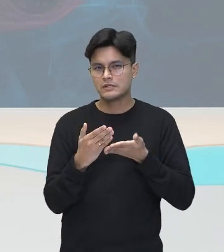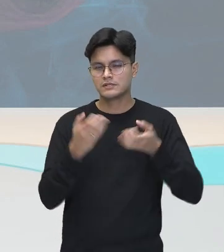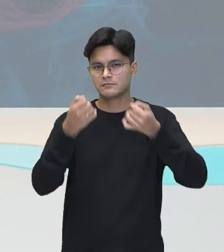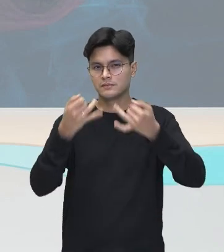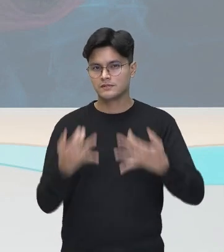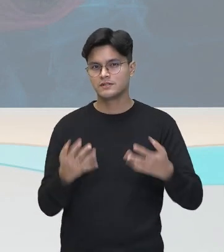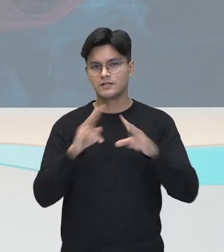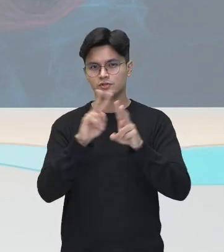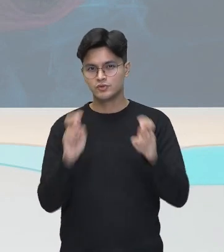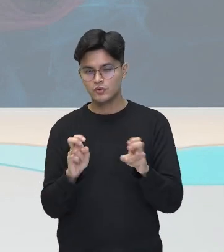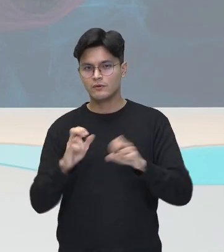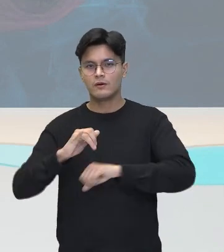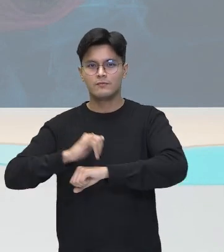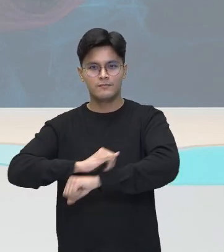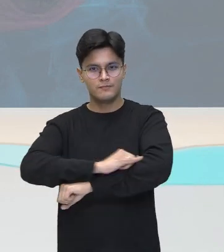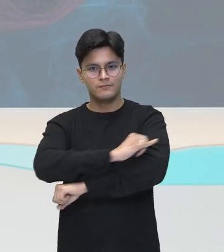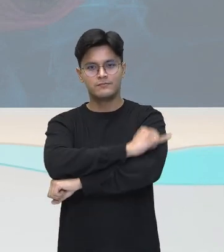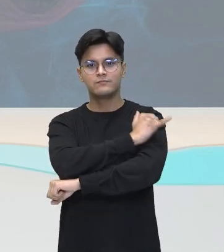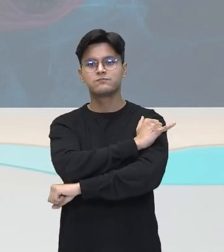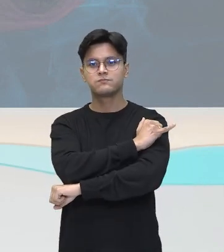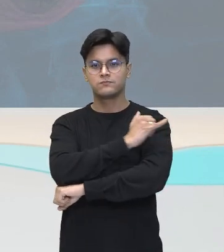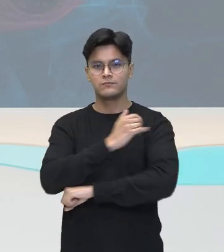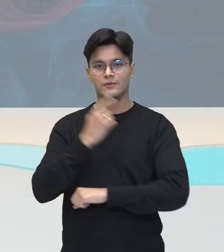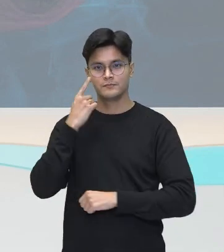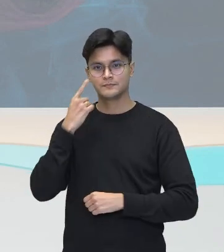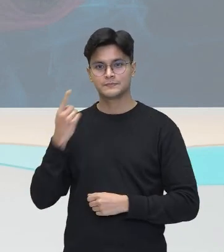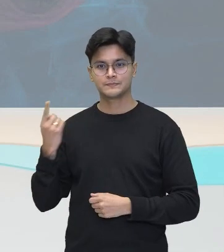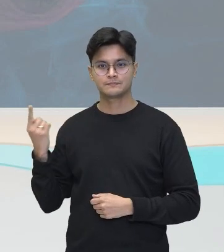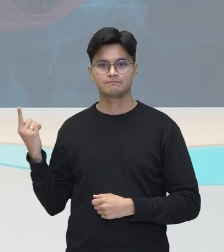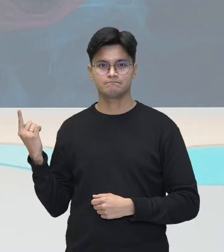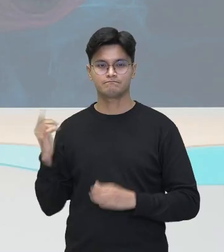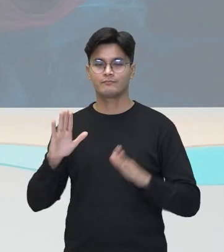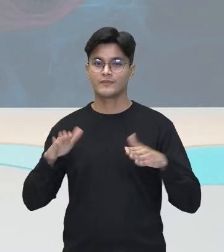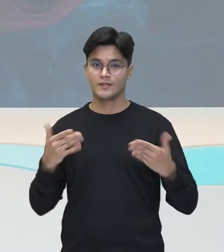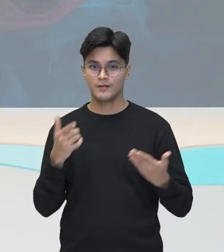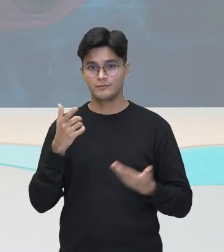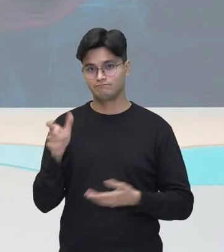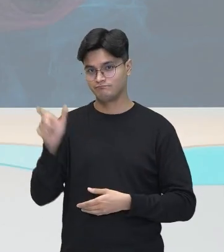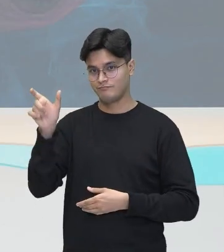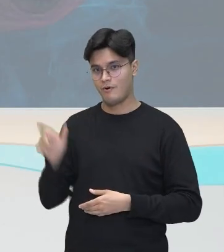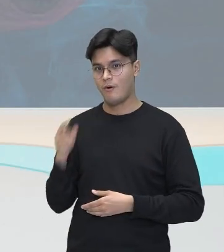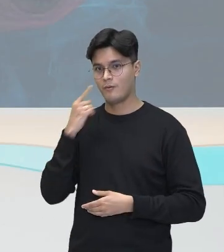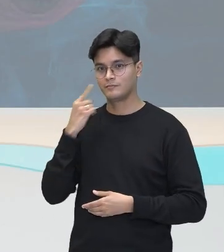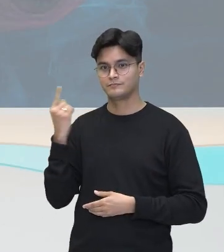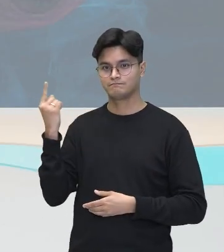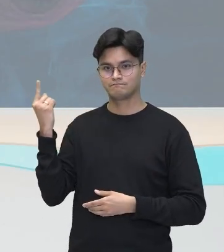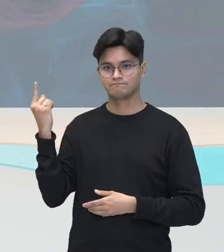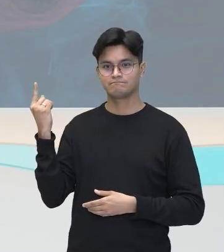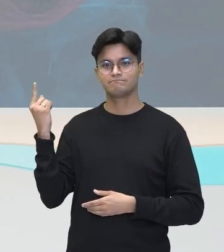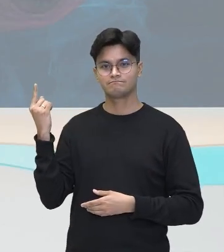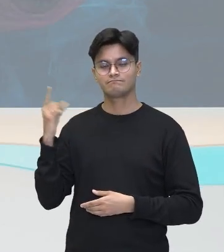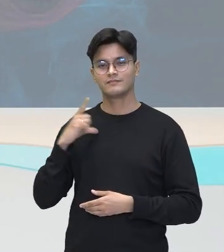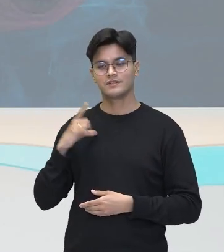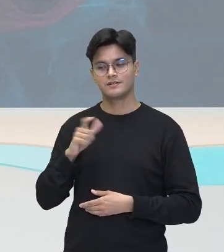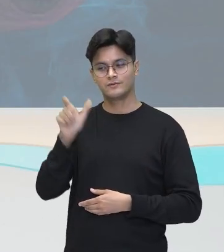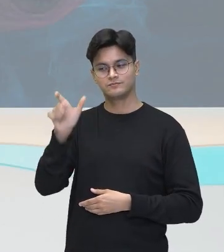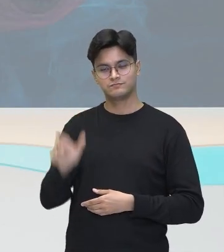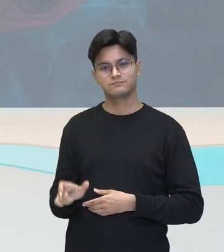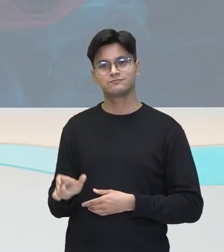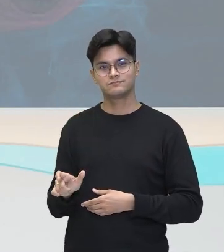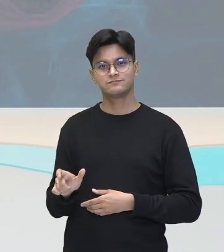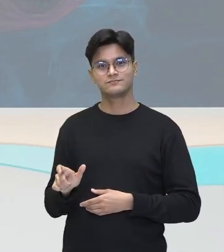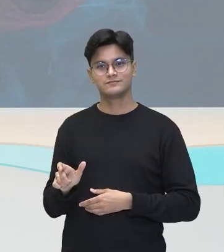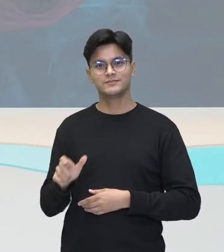sobre obesidade, gente, né? Então tá aqui, ó, meu amigo aqui, ó, né, um holograma aqui, tipo parecendo